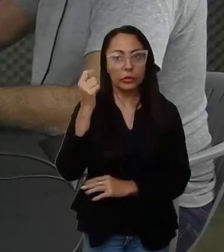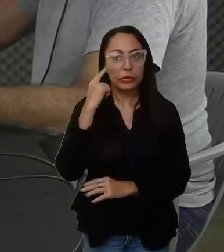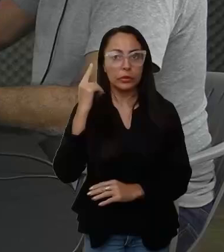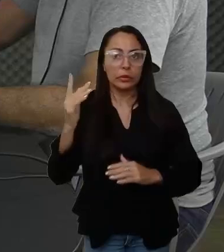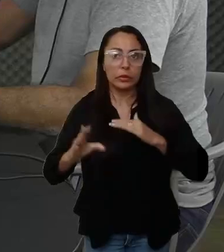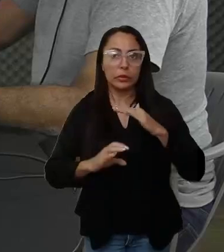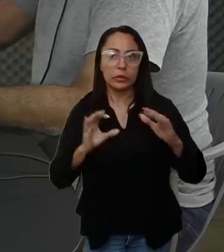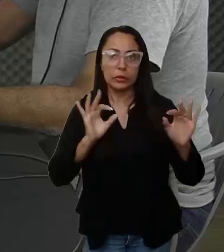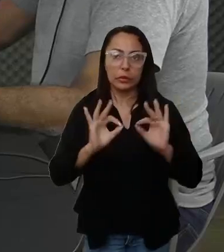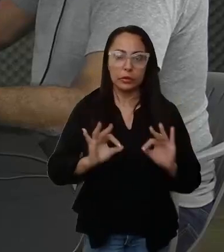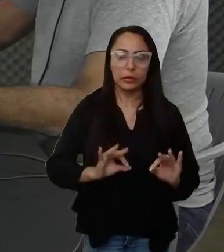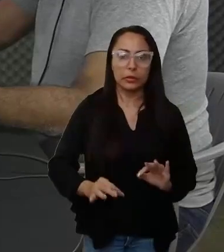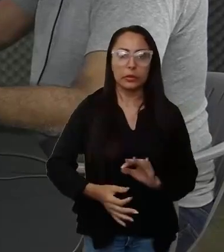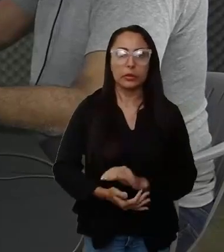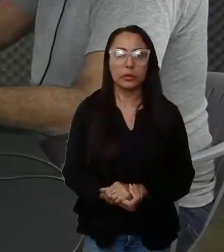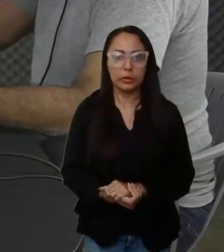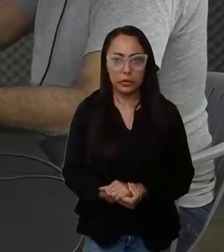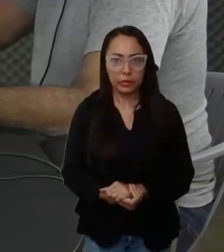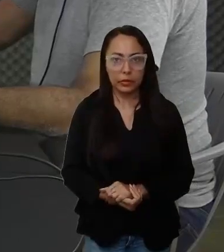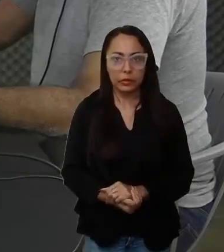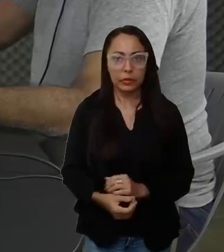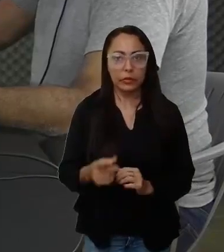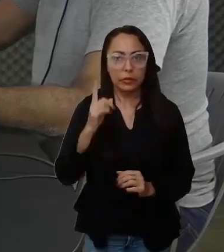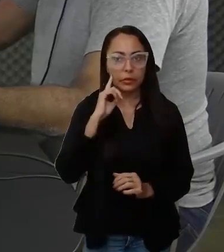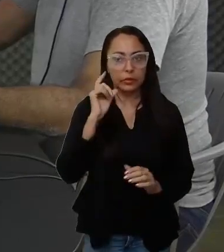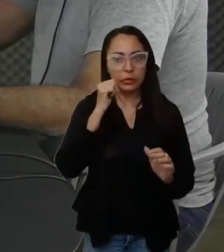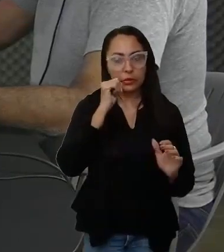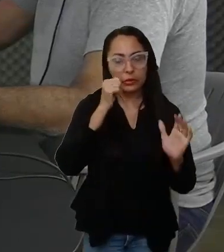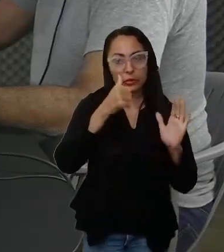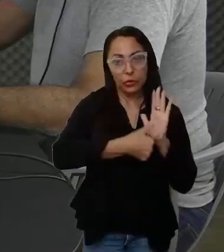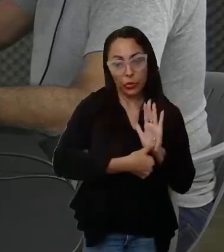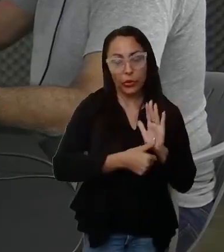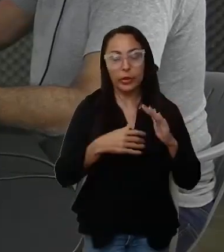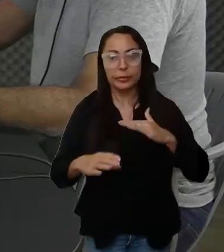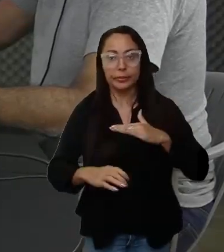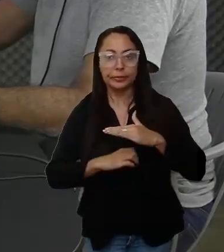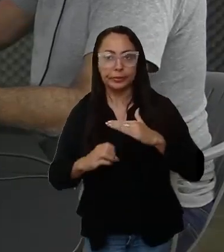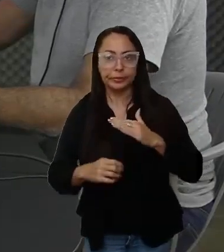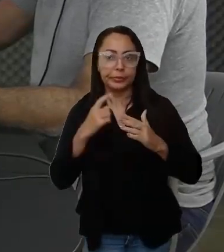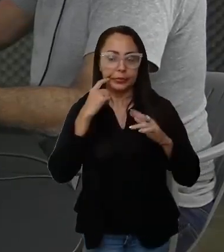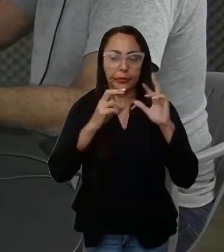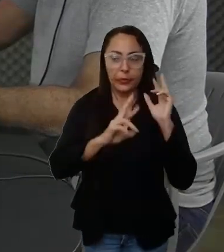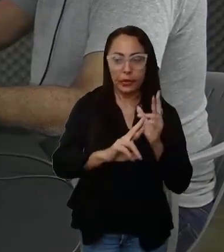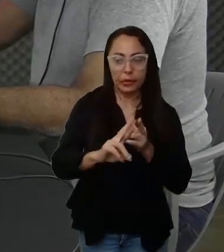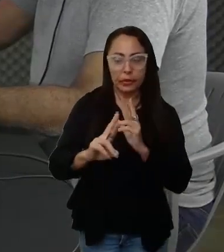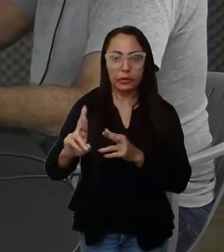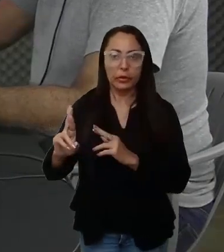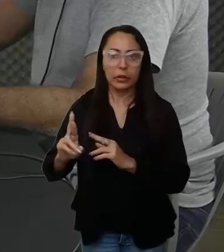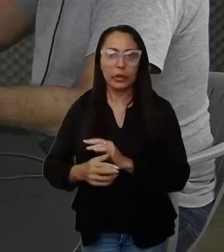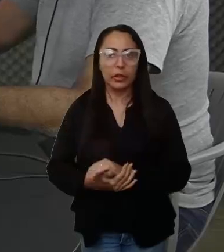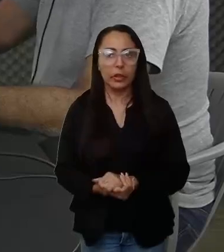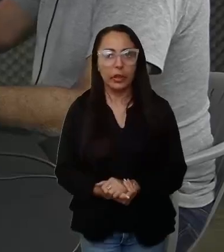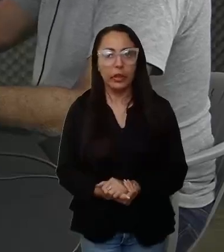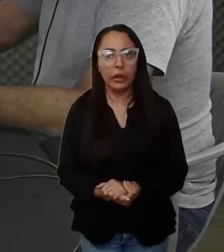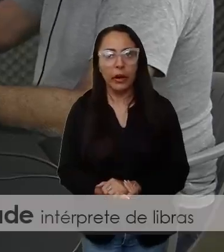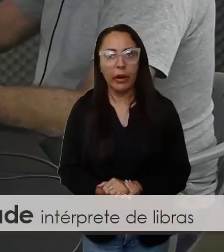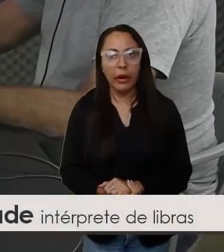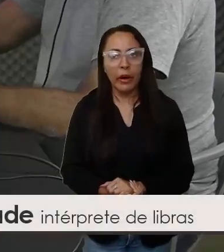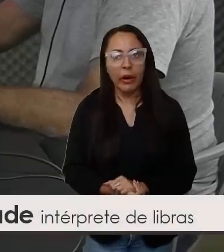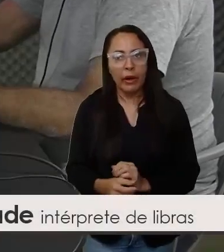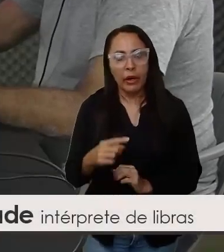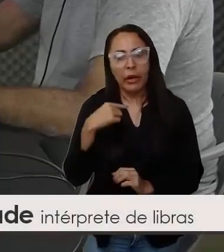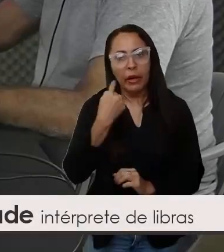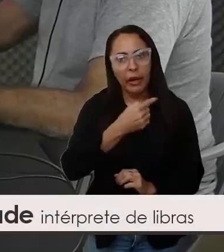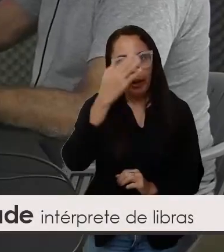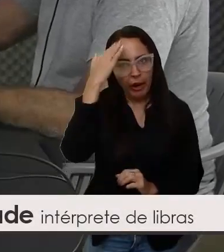preparado para isso. Os Correios é uma grande referência de logística no Brasil e tantas outras empresas. Tiago, a gente sabe